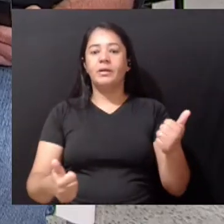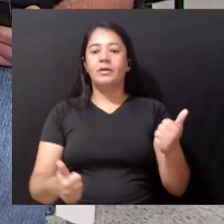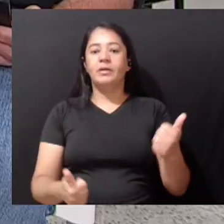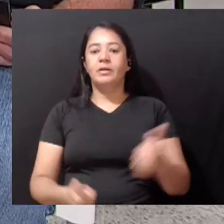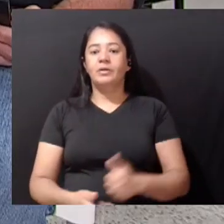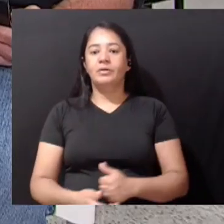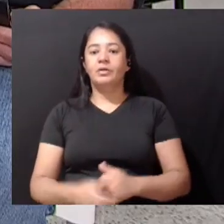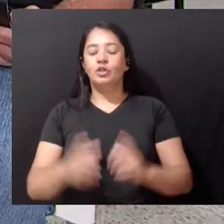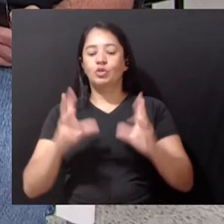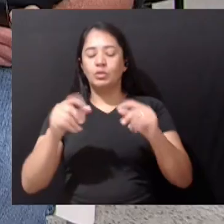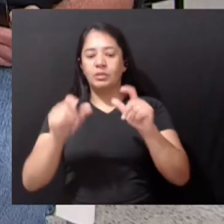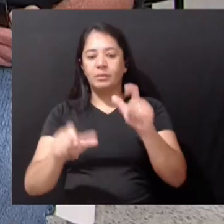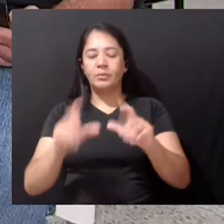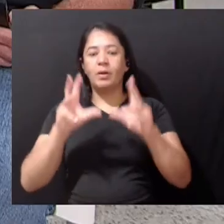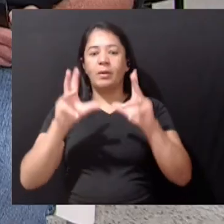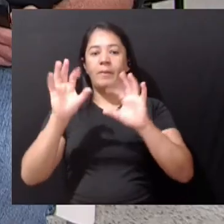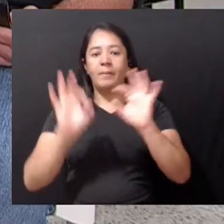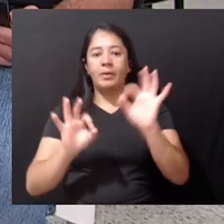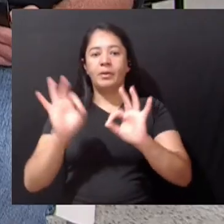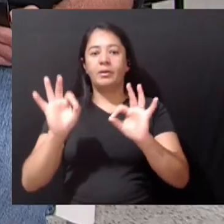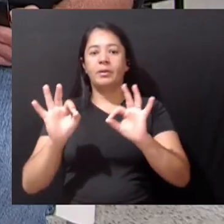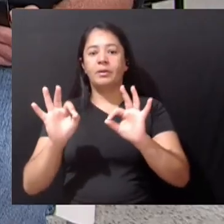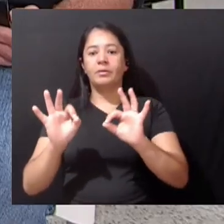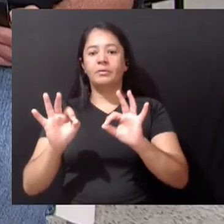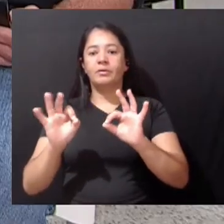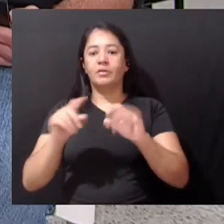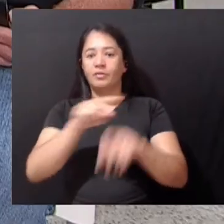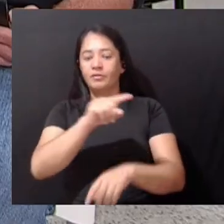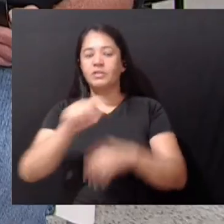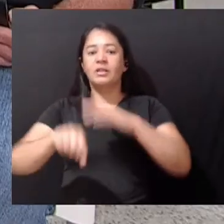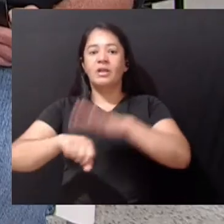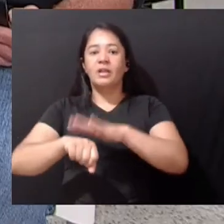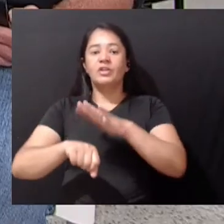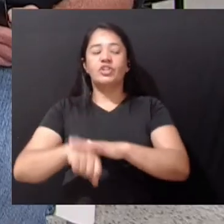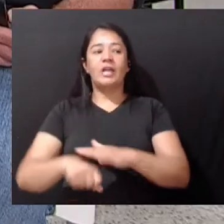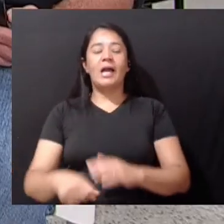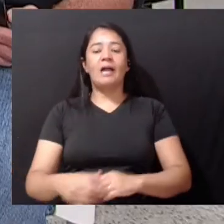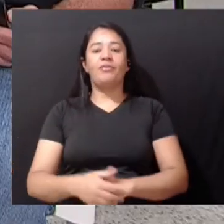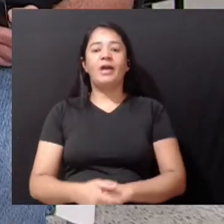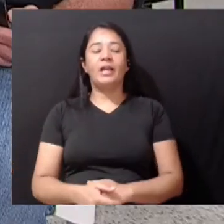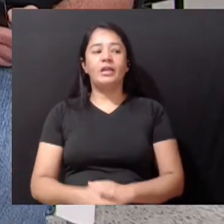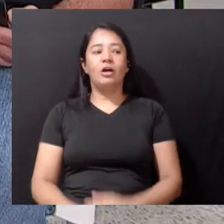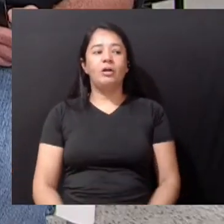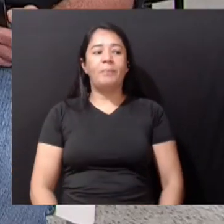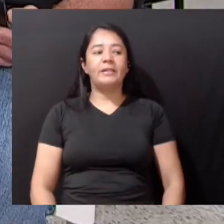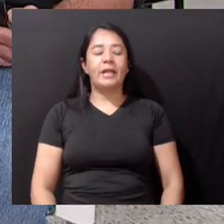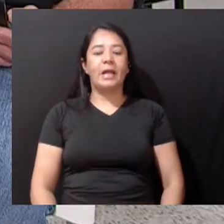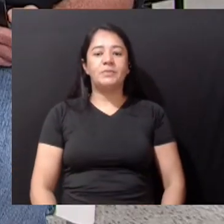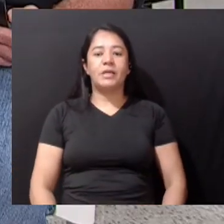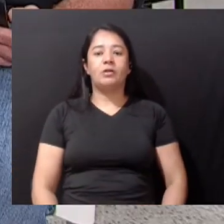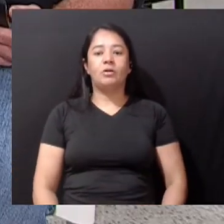confie naquilo que você fez e tente manter a calma. Acho que esse é o